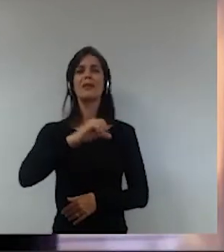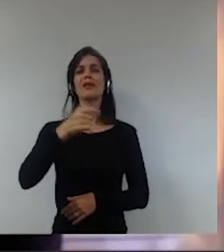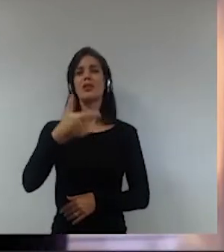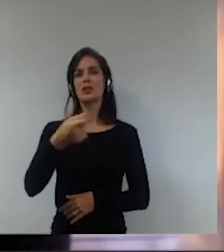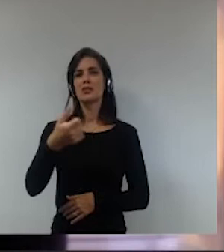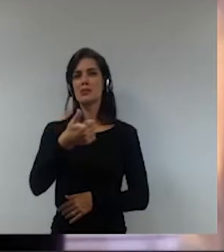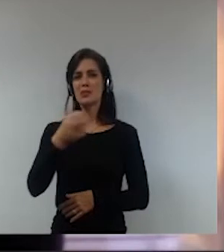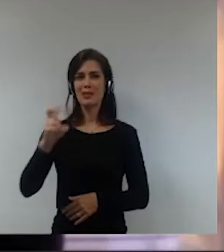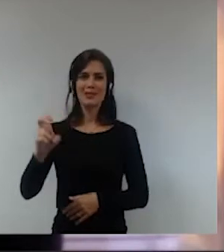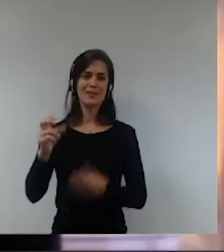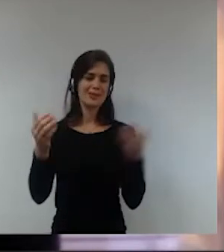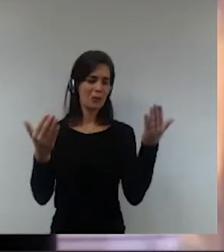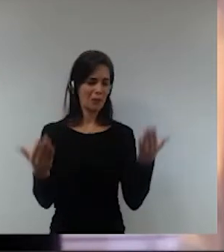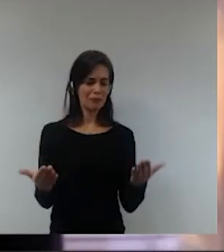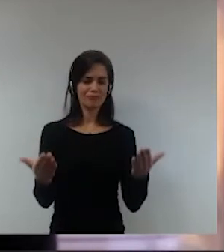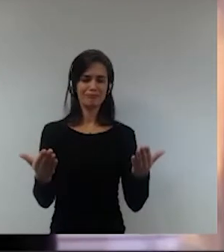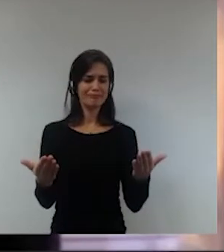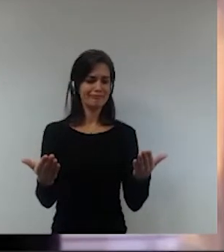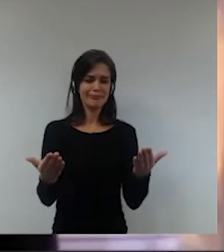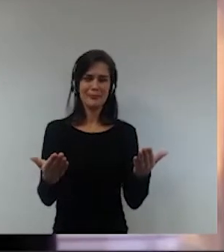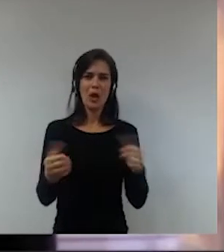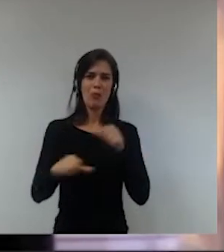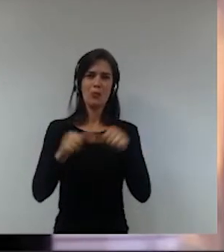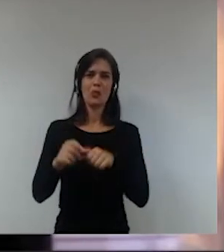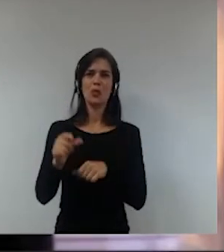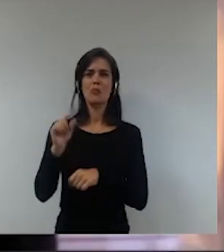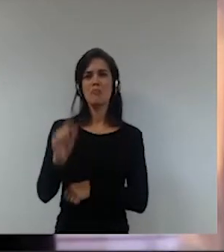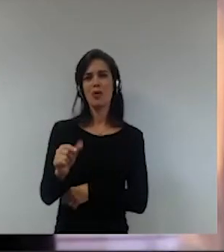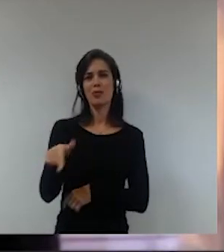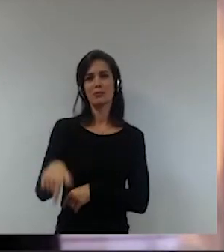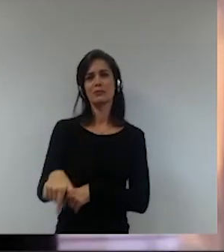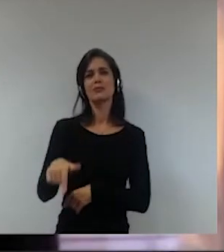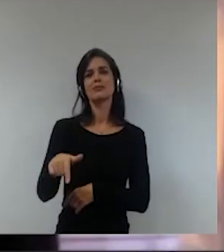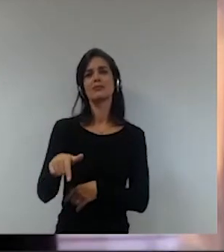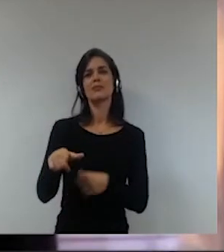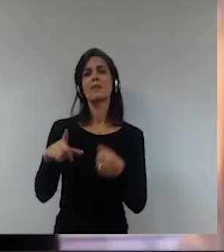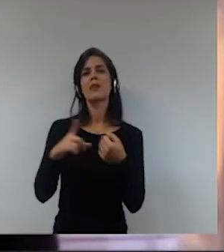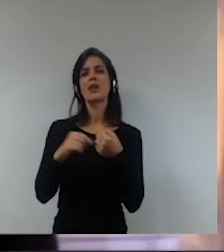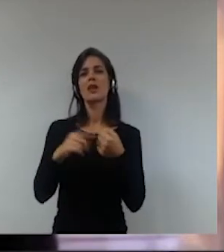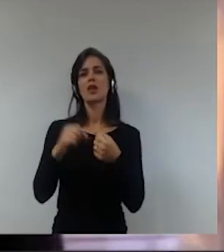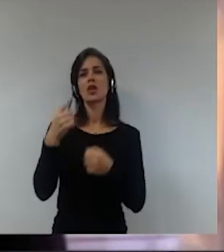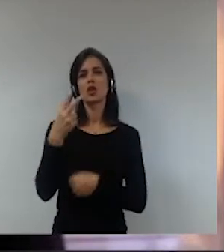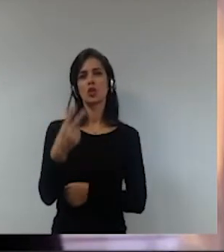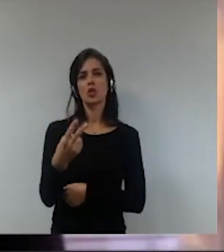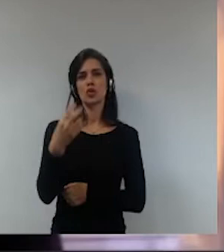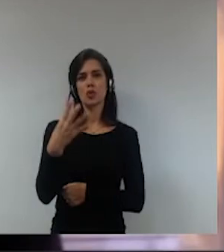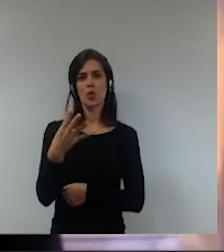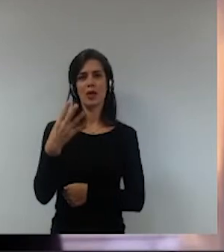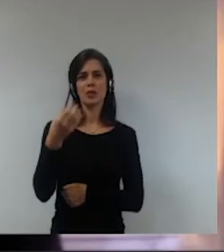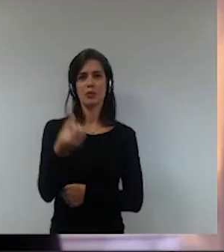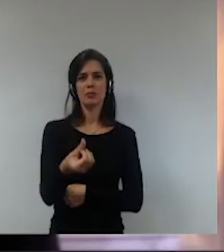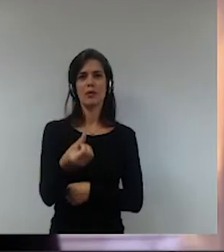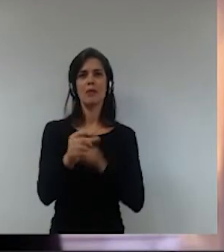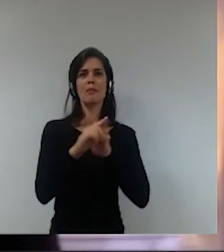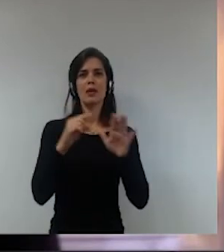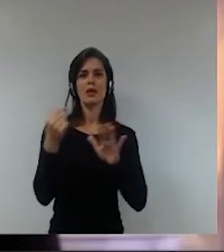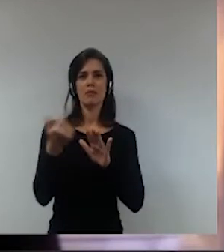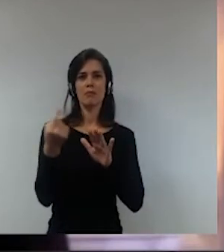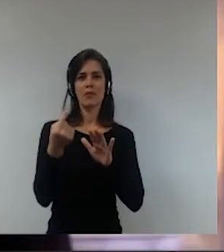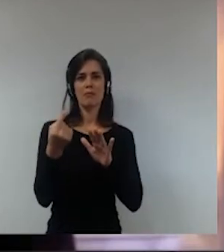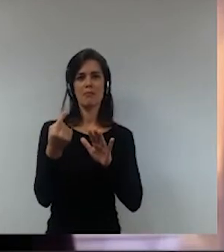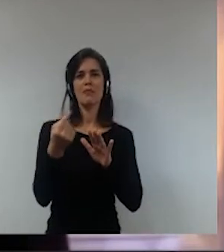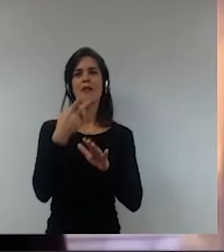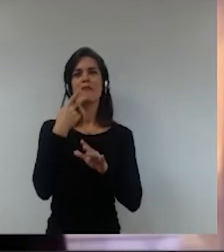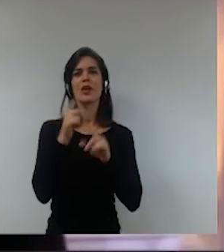73. Agora, o novo CPC, o CPC de 2015, tem um artigo, o artigo 246, parágrafo 1º,